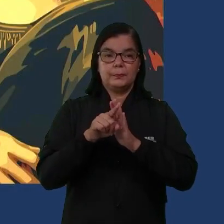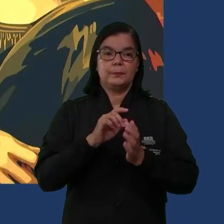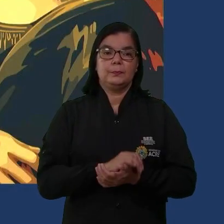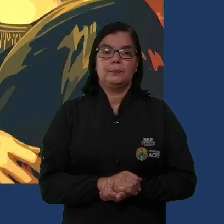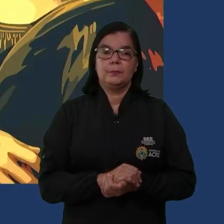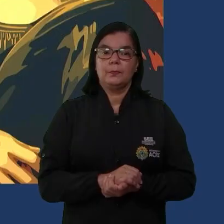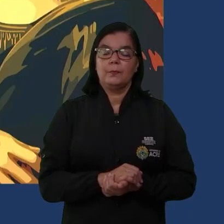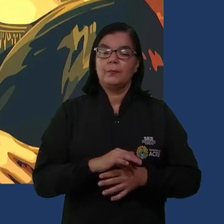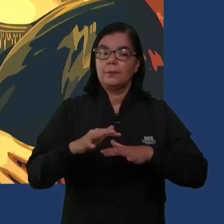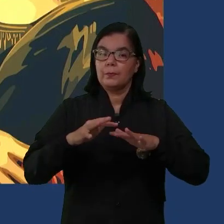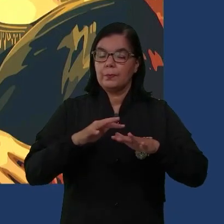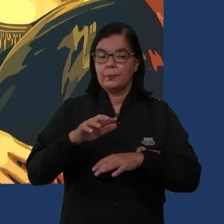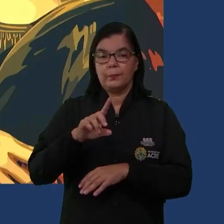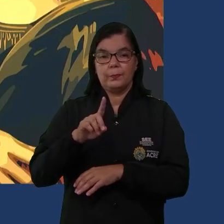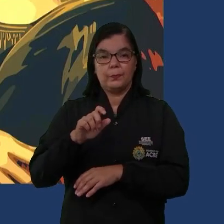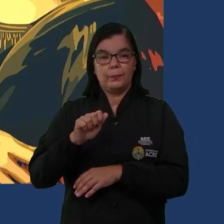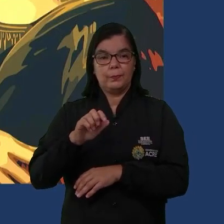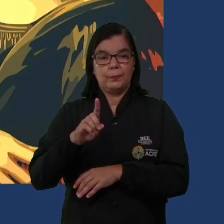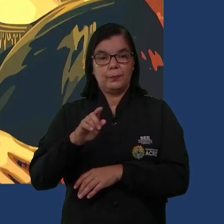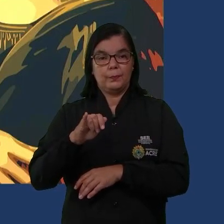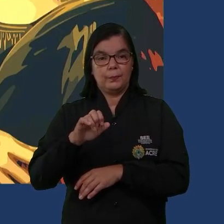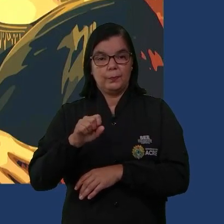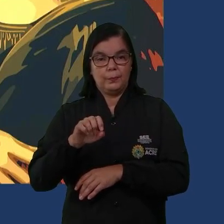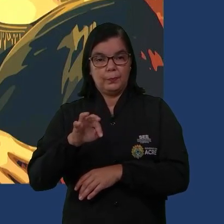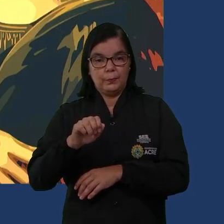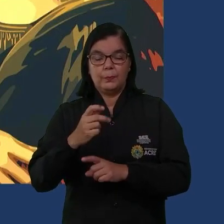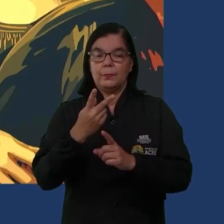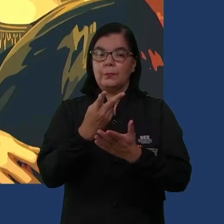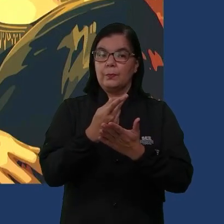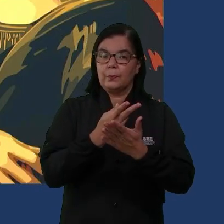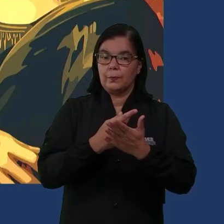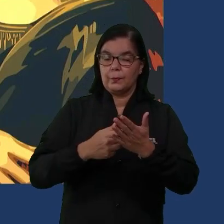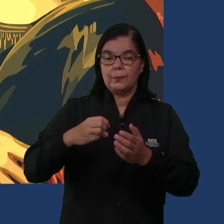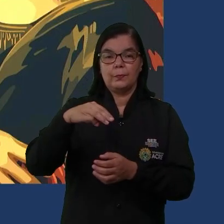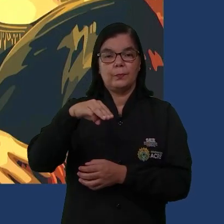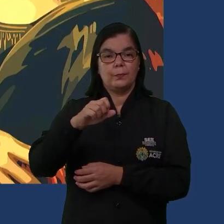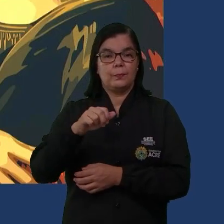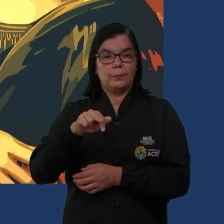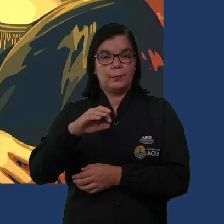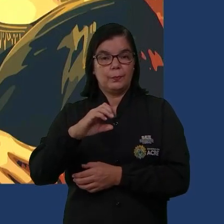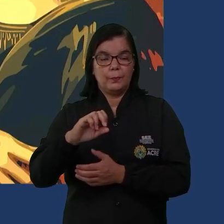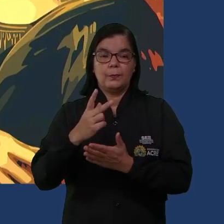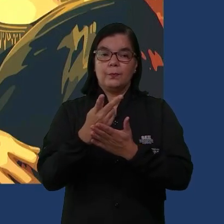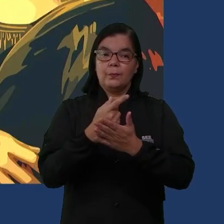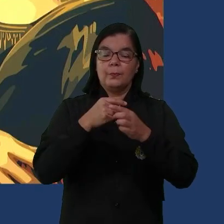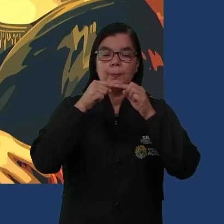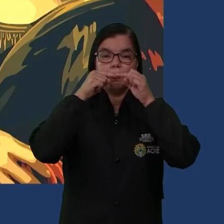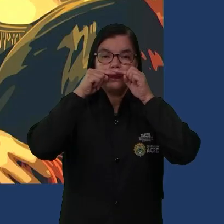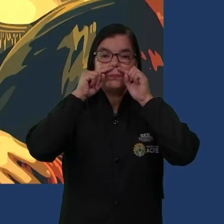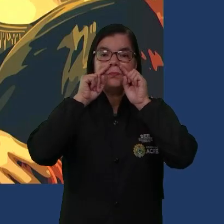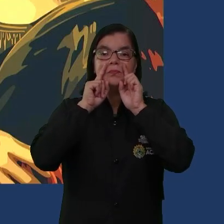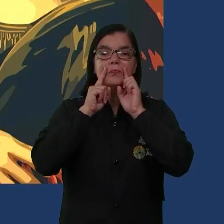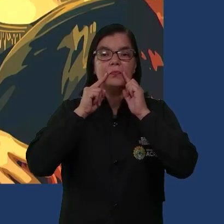assim: durante o movimento dadaísta, o artista Marcel Duchamp desenhou um bigode e um